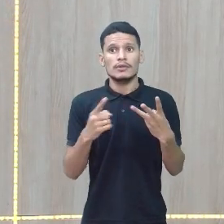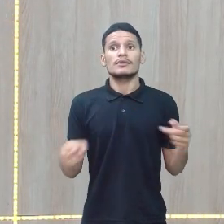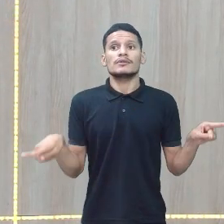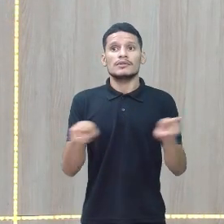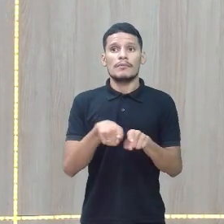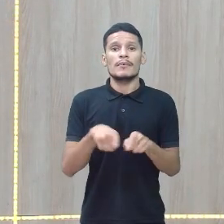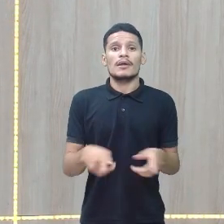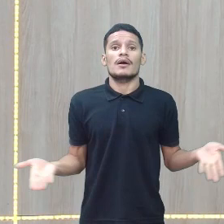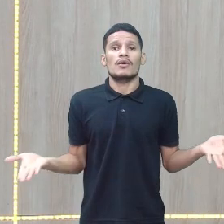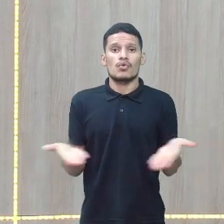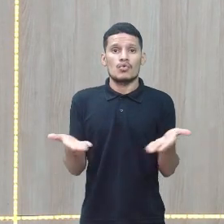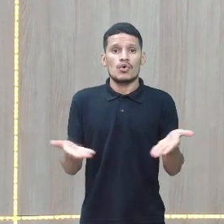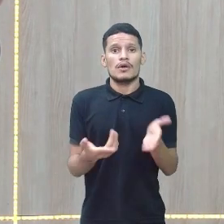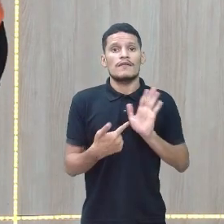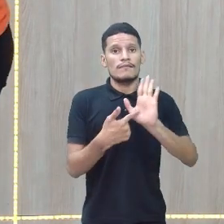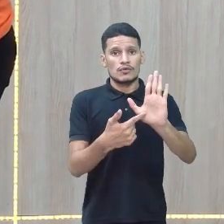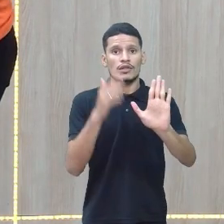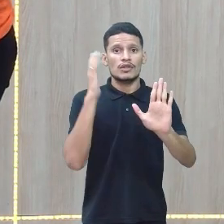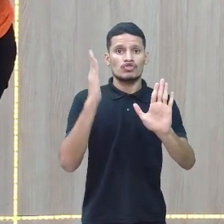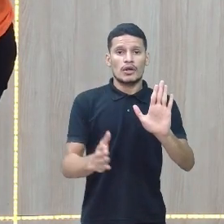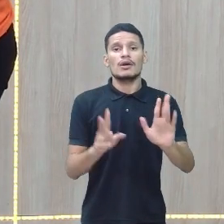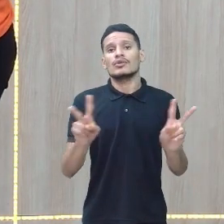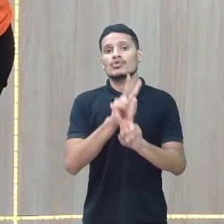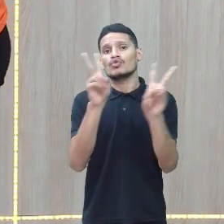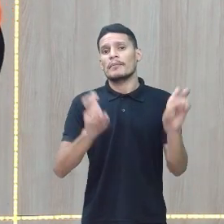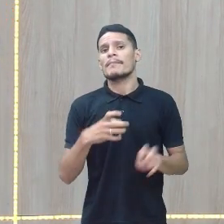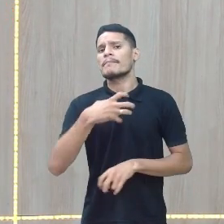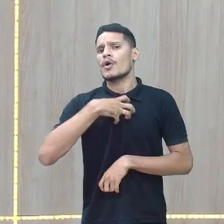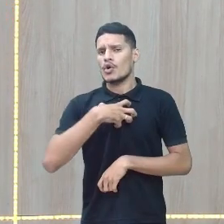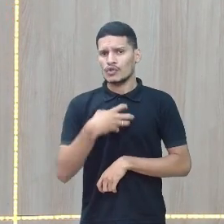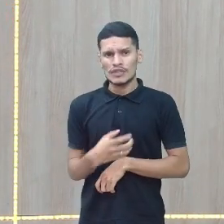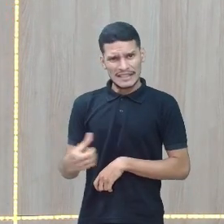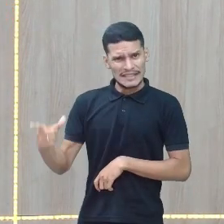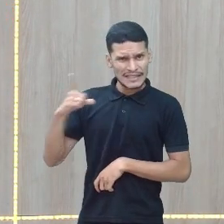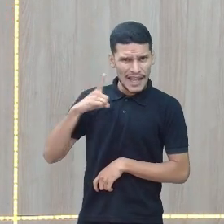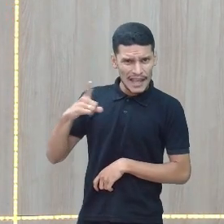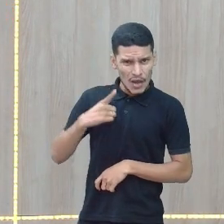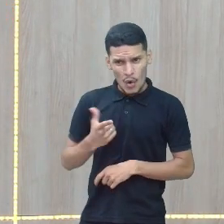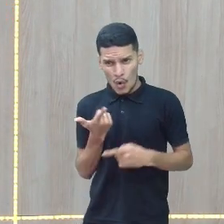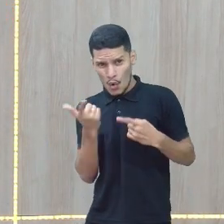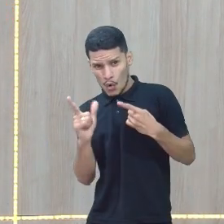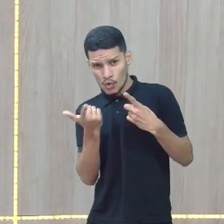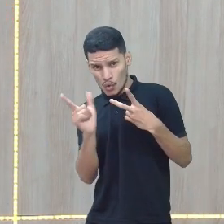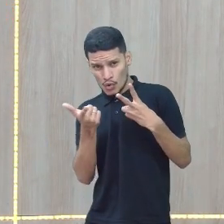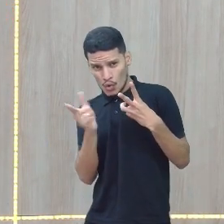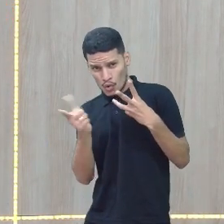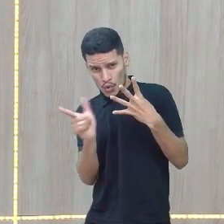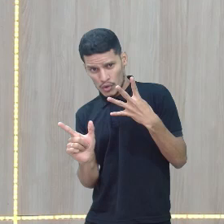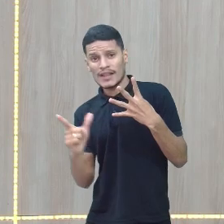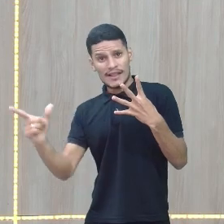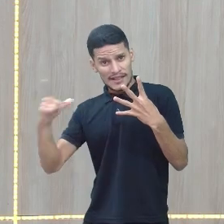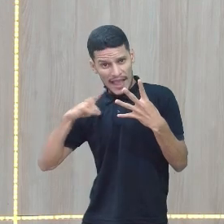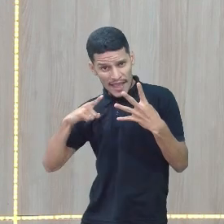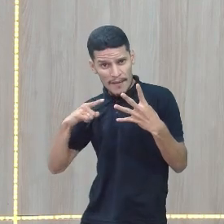agora vocês viram de modo. Será que existem outros advérbios? Vocês vão ver